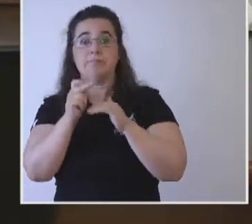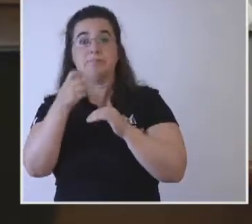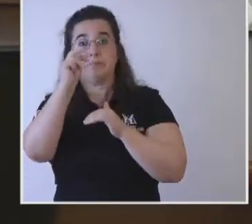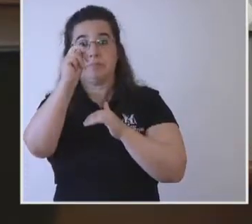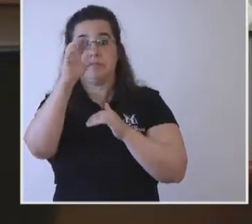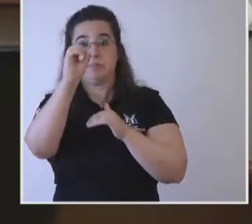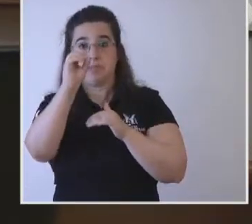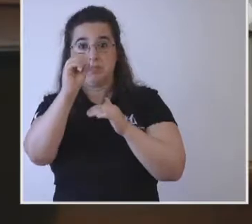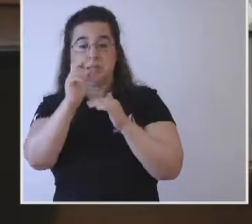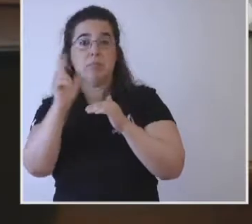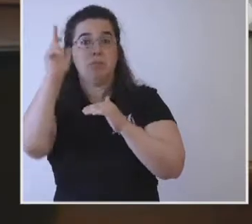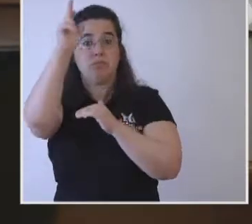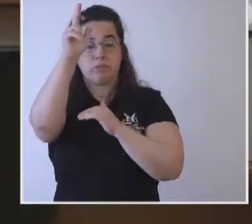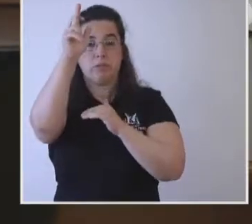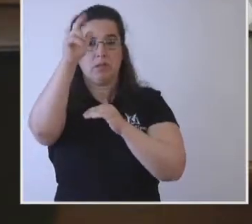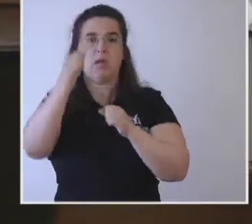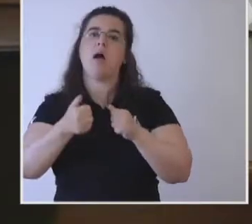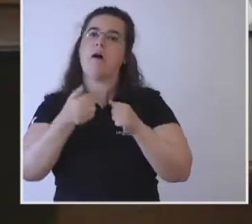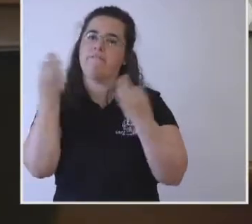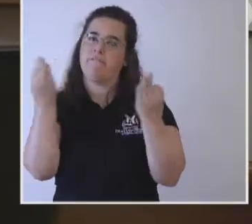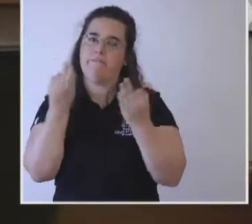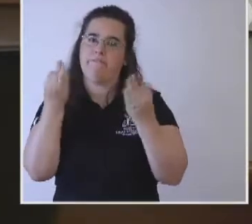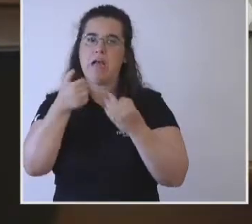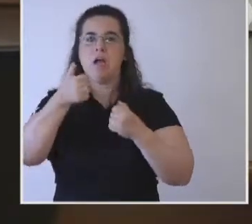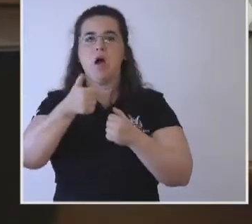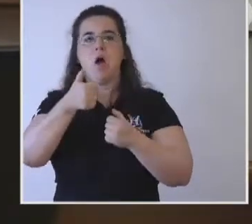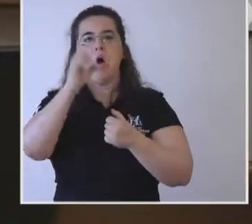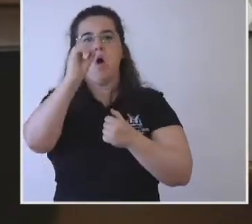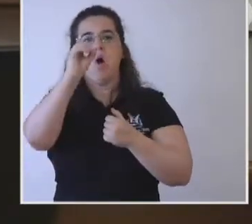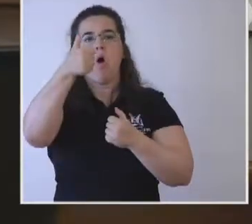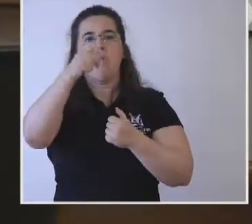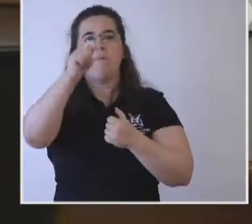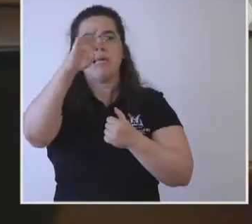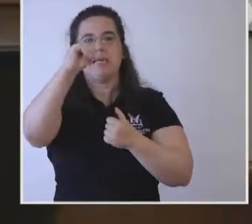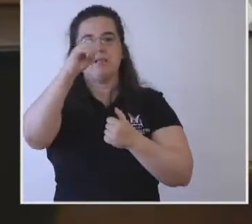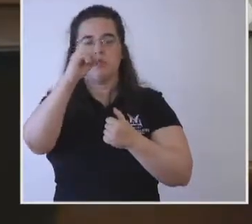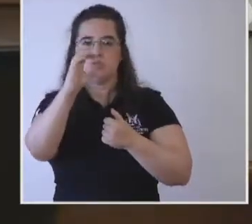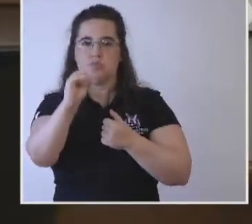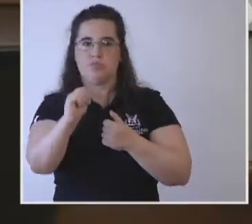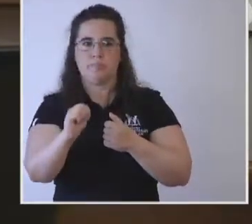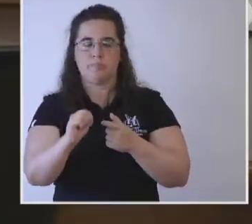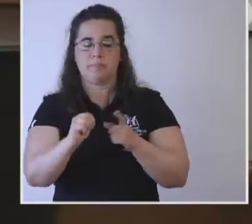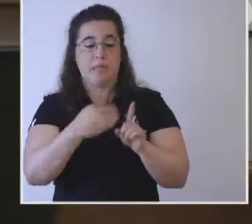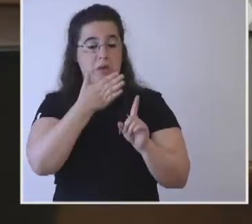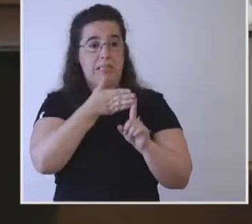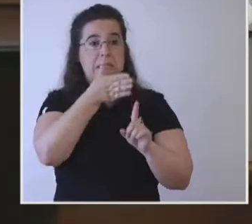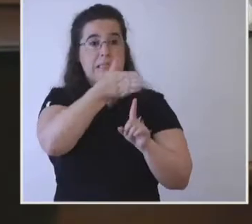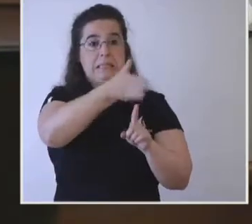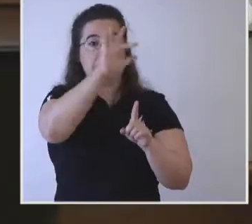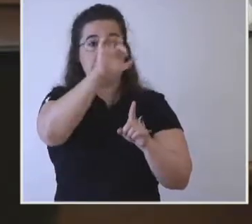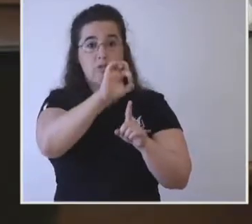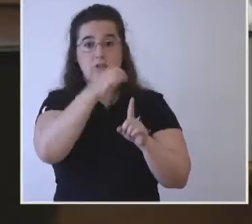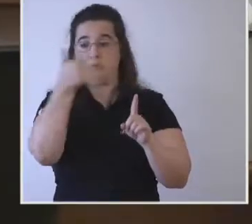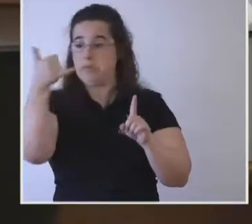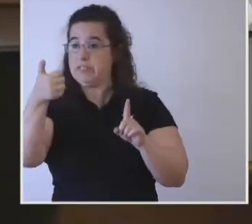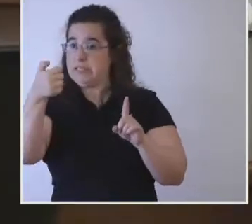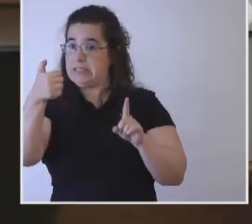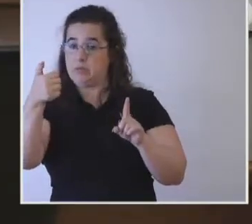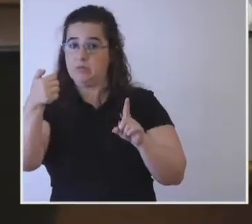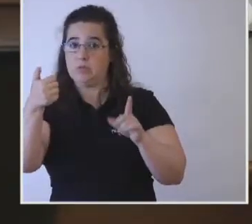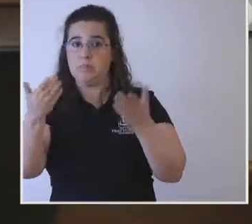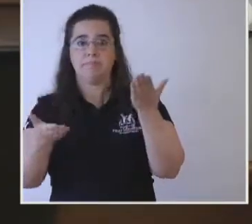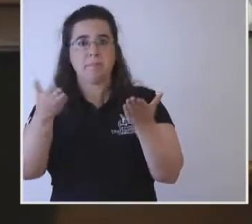por aí fora. Tendo em conta isto, não se esqueçam que é de 18 a 25,